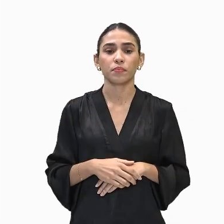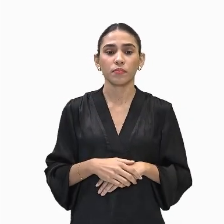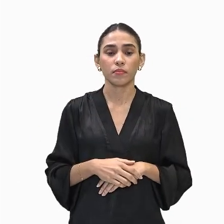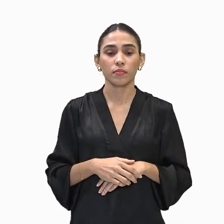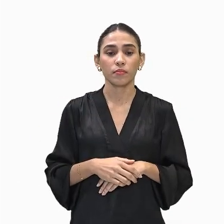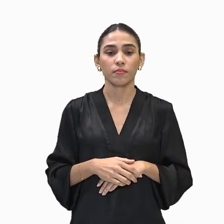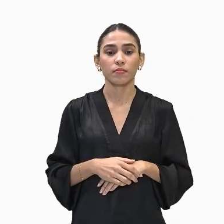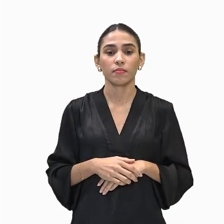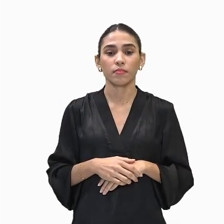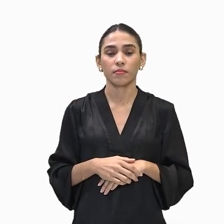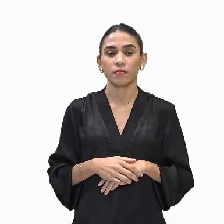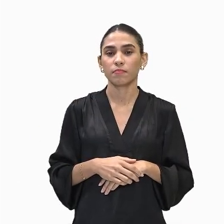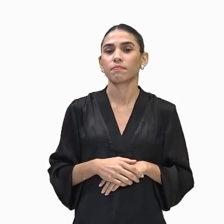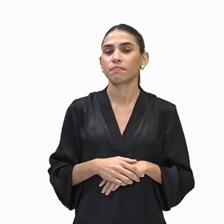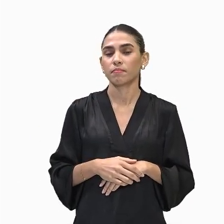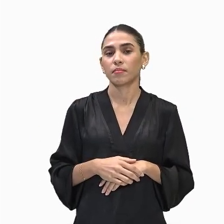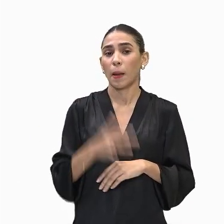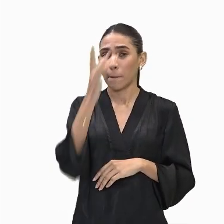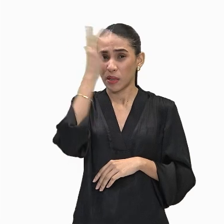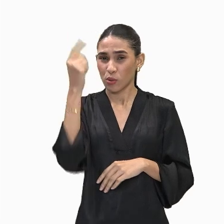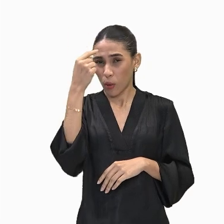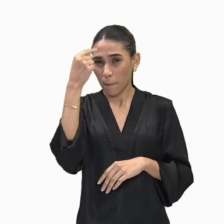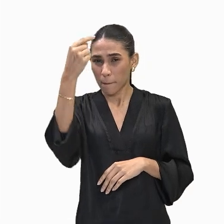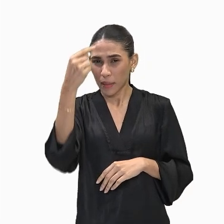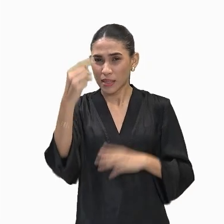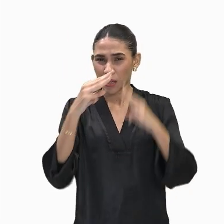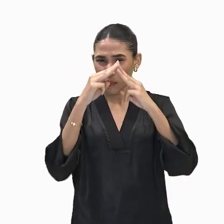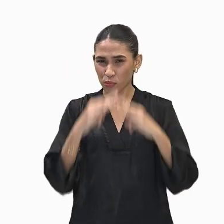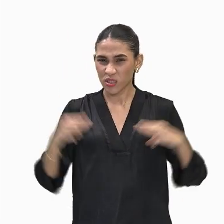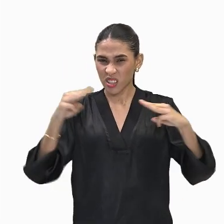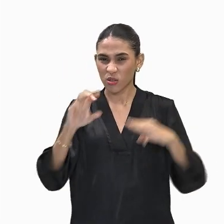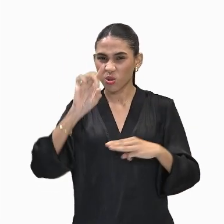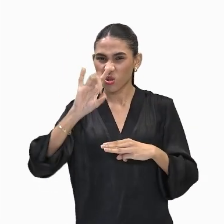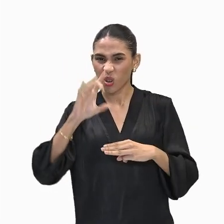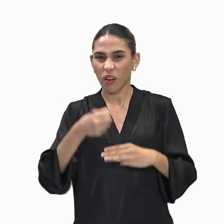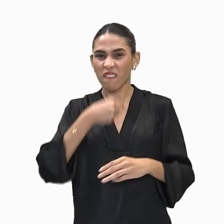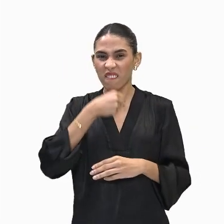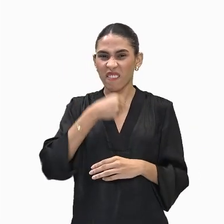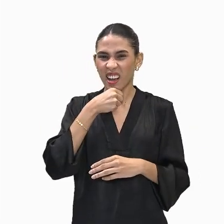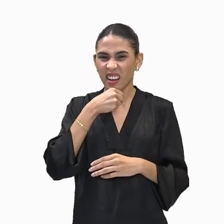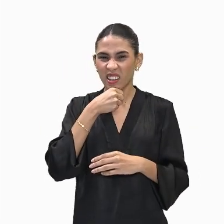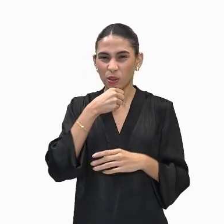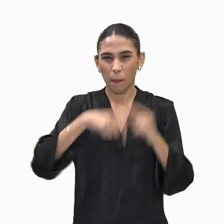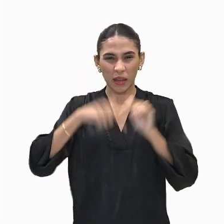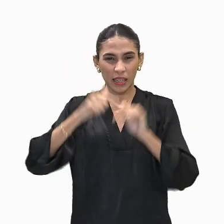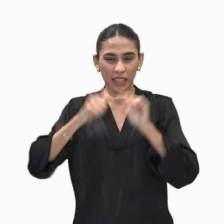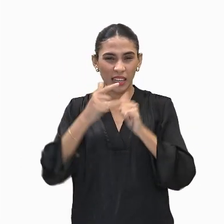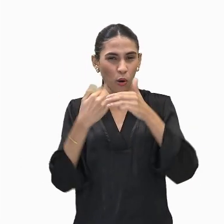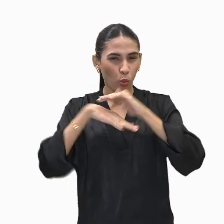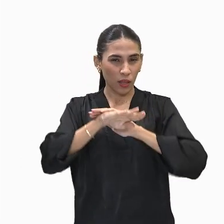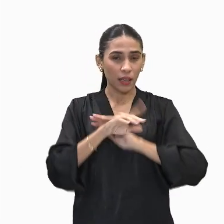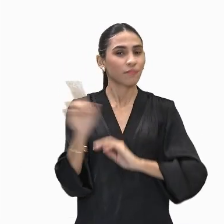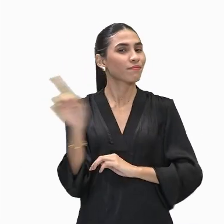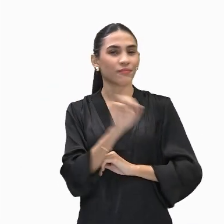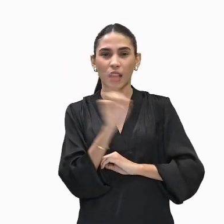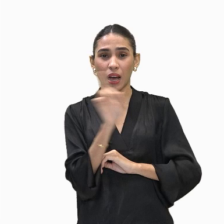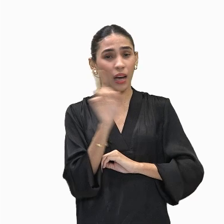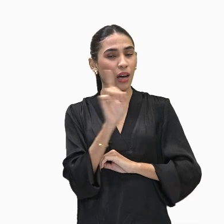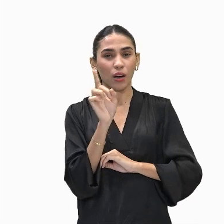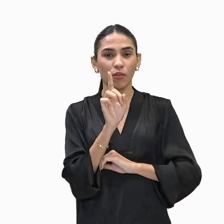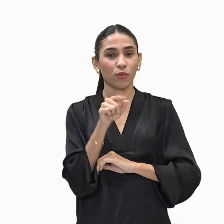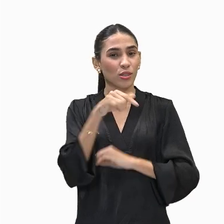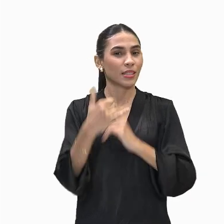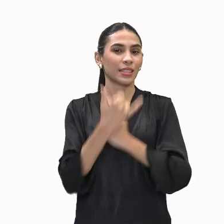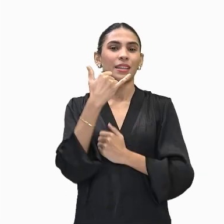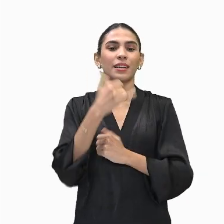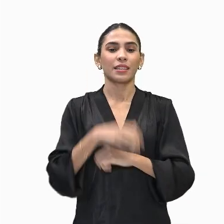Engana-se quem acha que museu é lugar de guardar coisa velha. Há museus de arte contemporânea, de ciência, de arte e